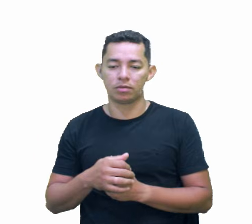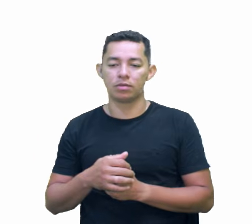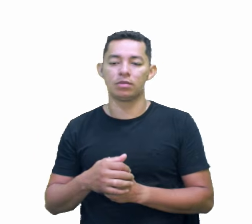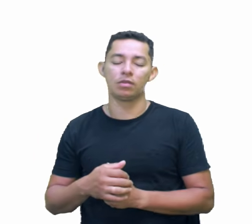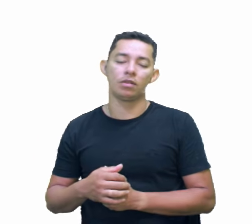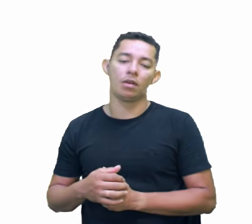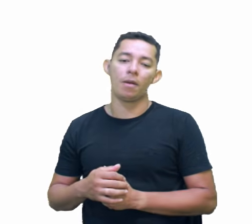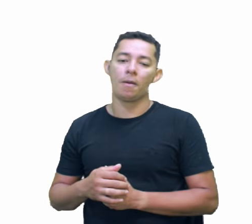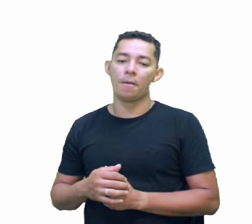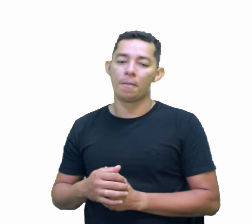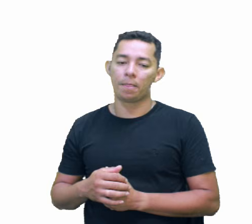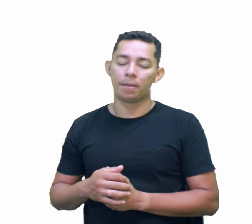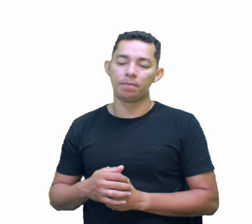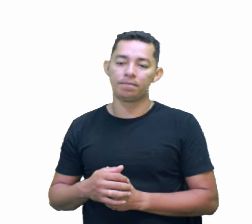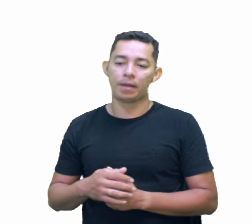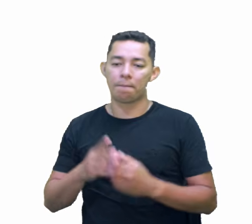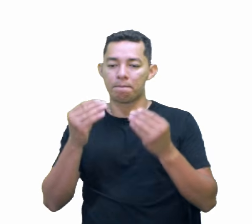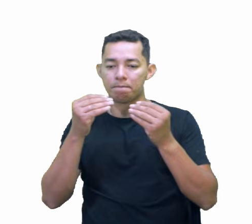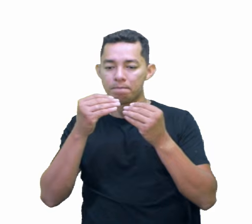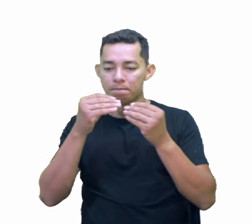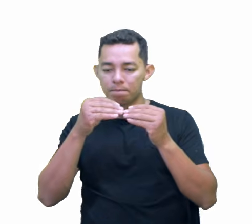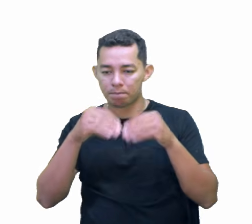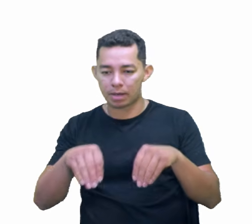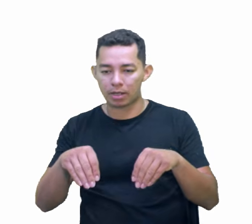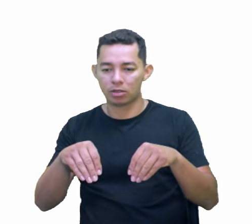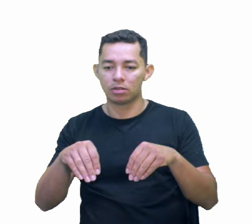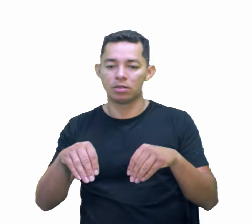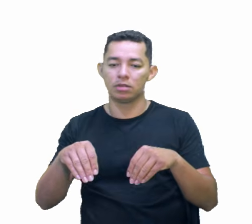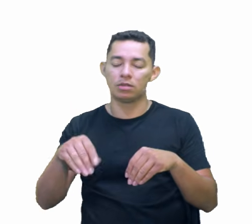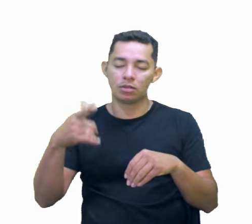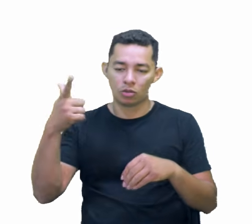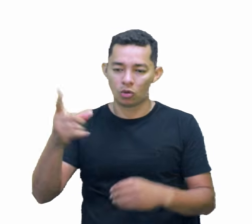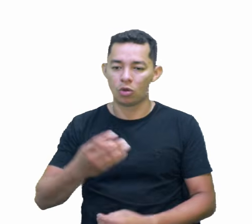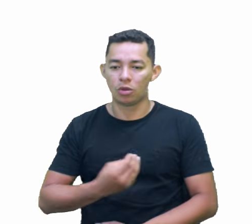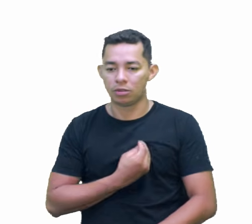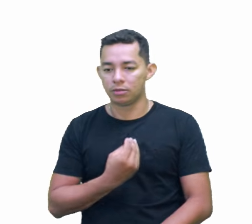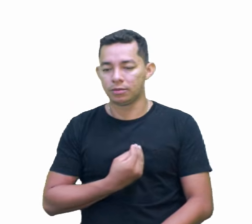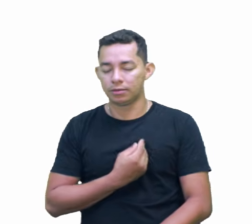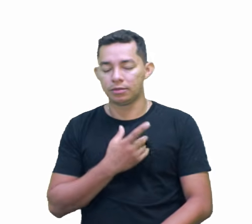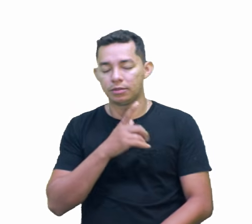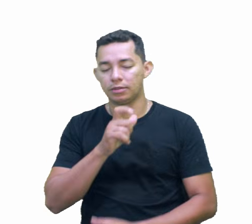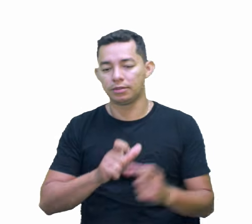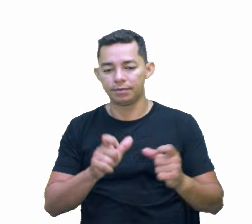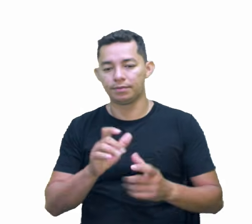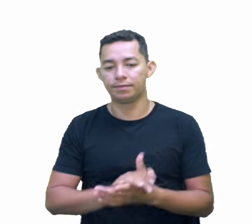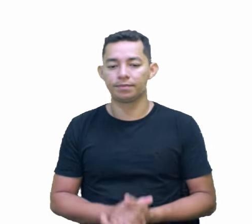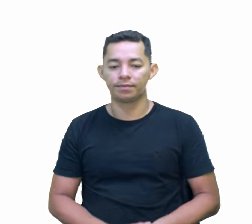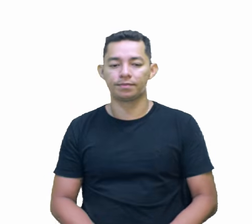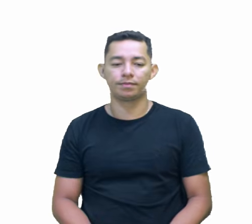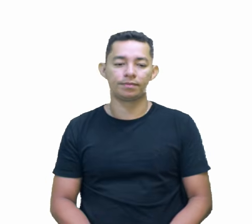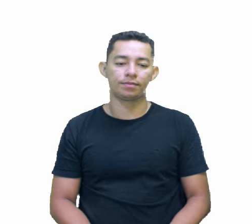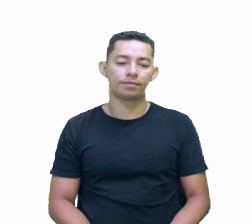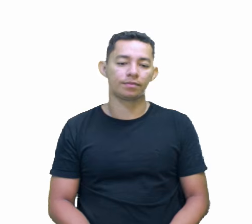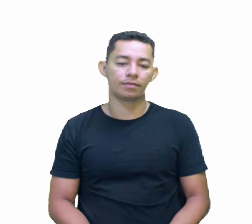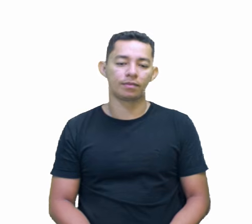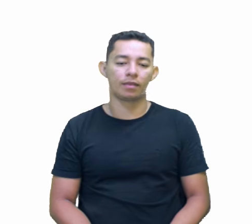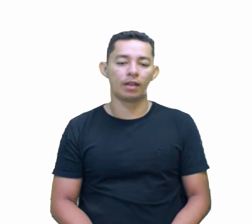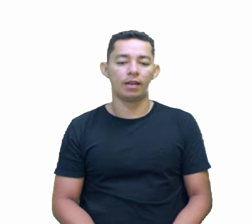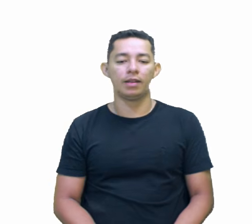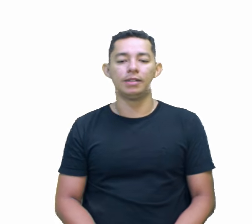malefícios para os outros seres vivos, porque ele vai estar ali, de alguma forma, se aproveitando, né, da energia do outro, né?